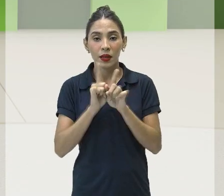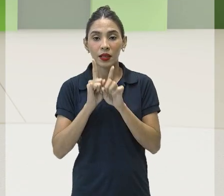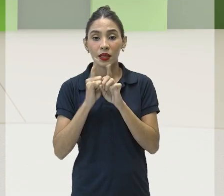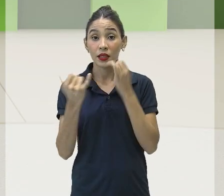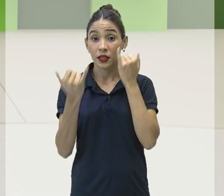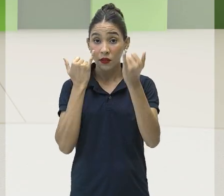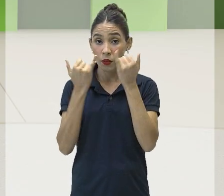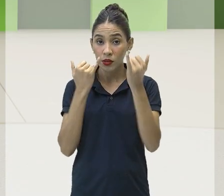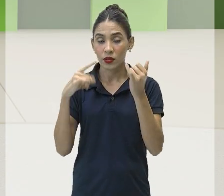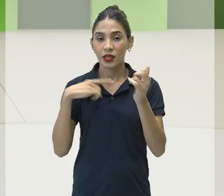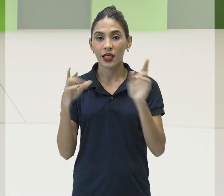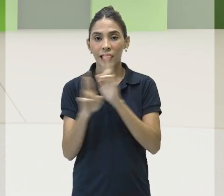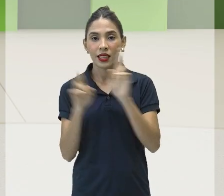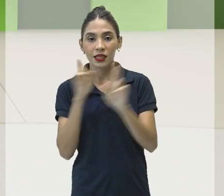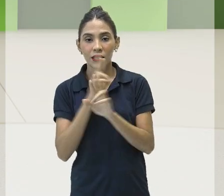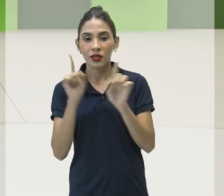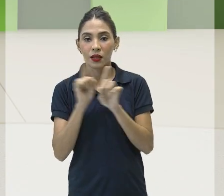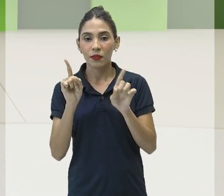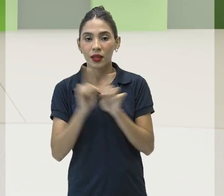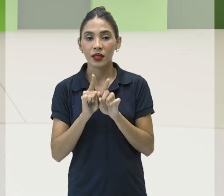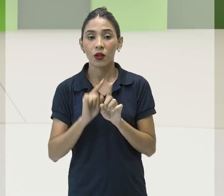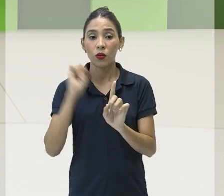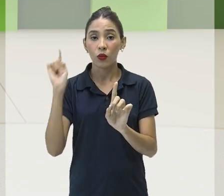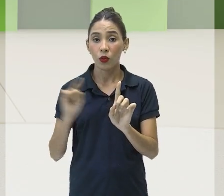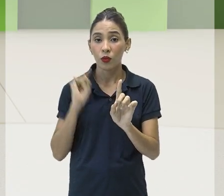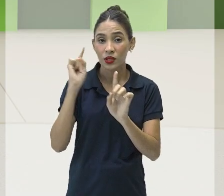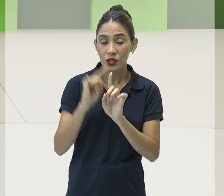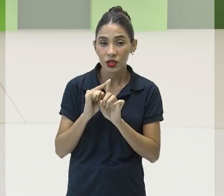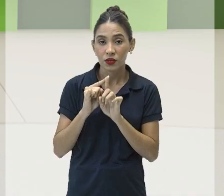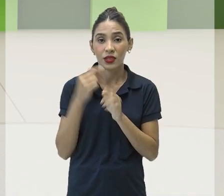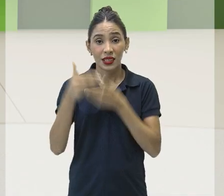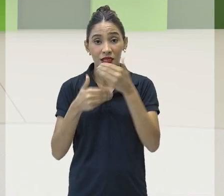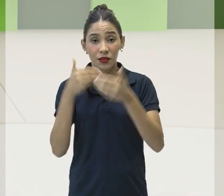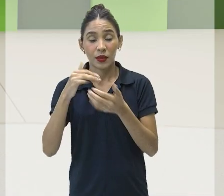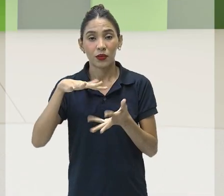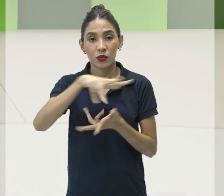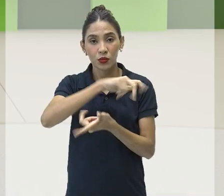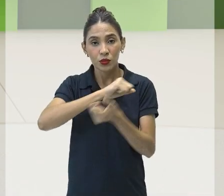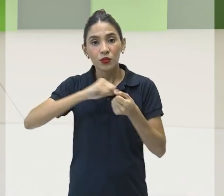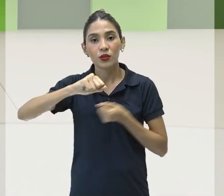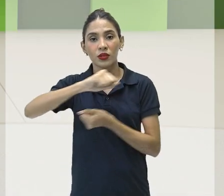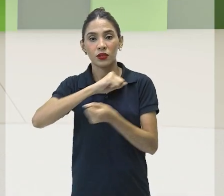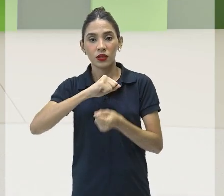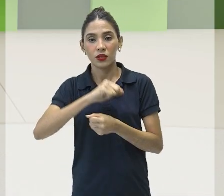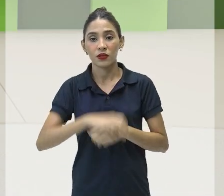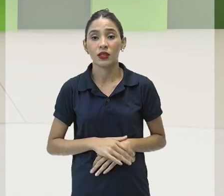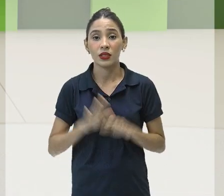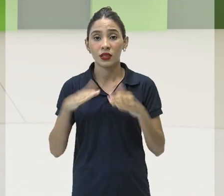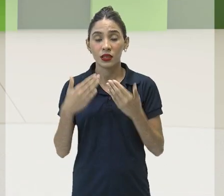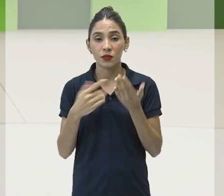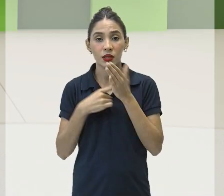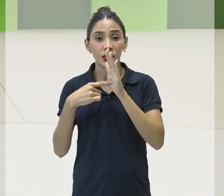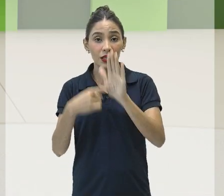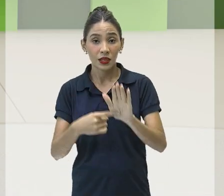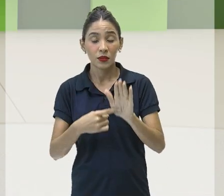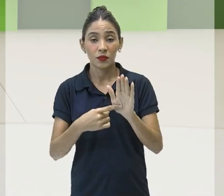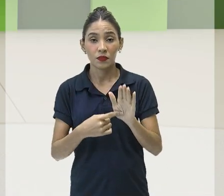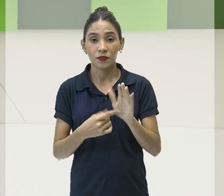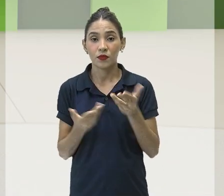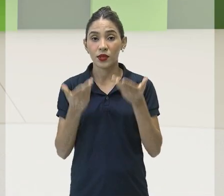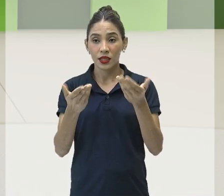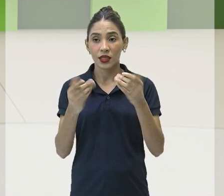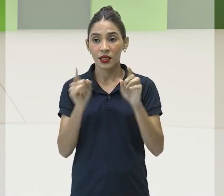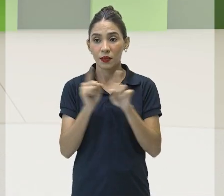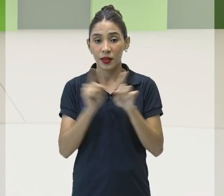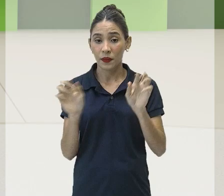informações relacionadas aos Objetivos de Desenvolvimento Sustentável. Tá? A gente mostrou aqui para vocês